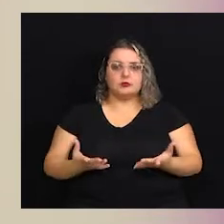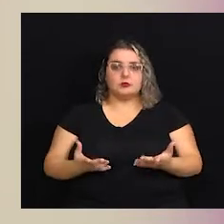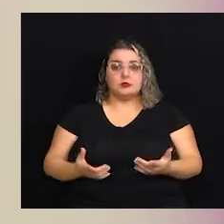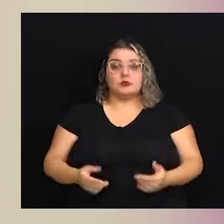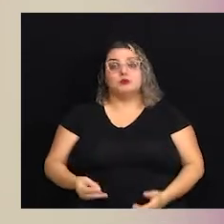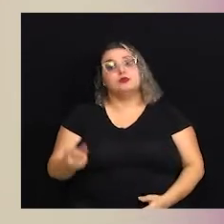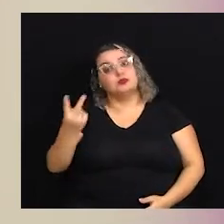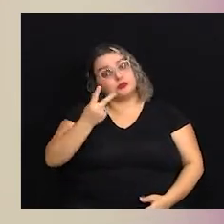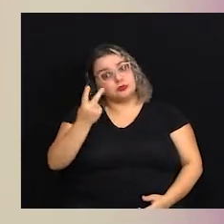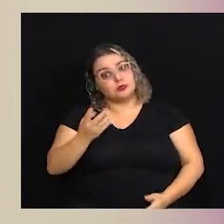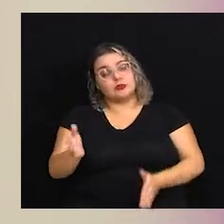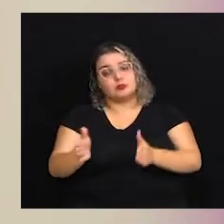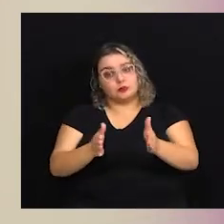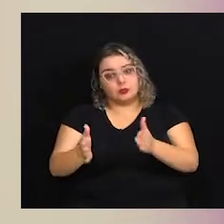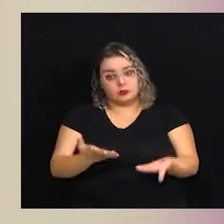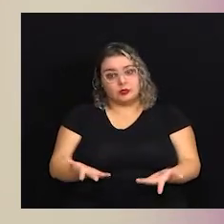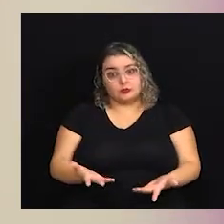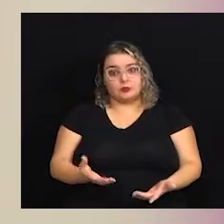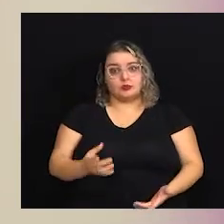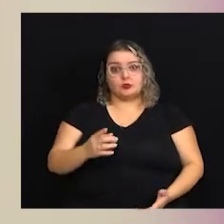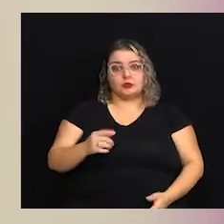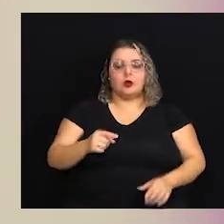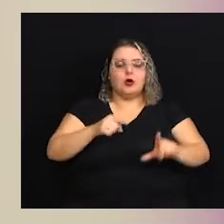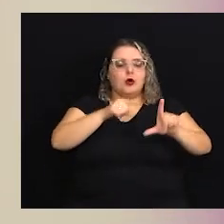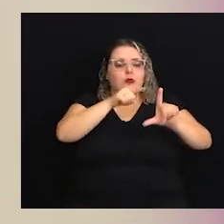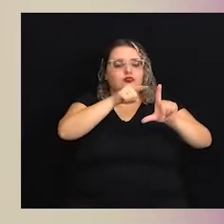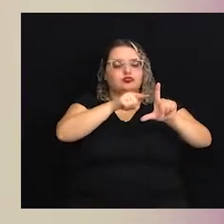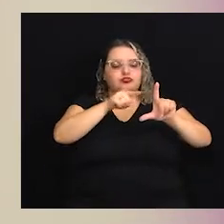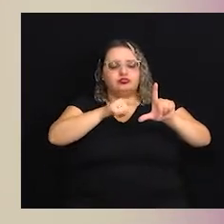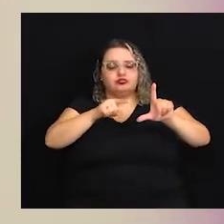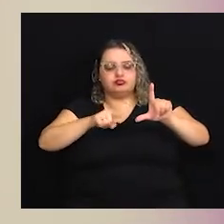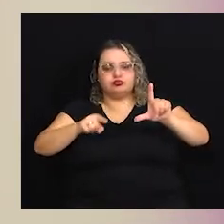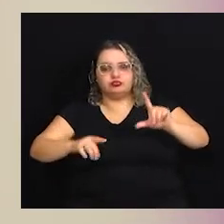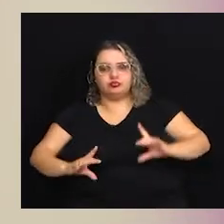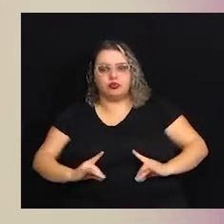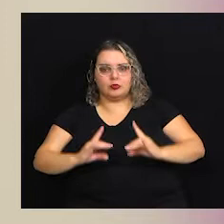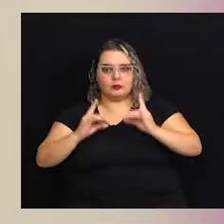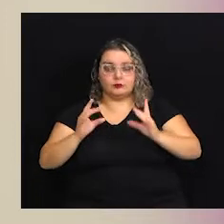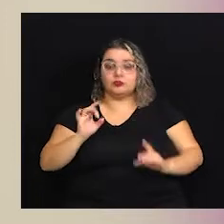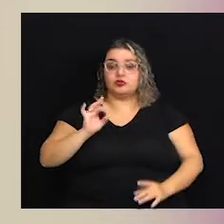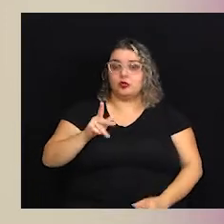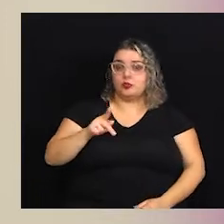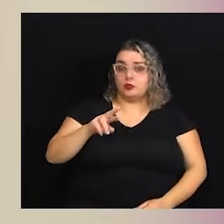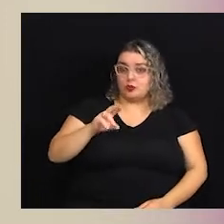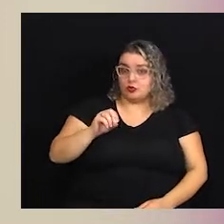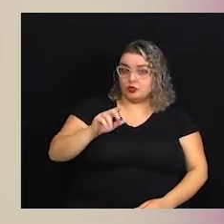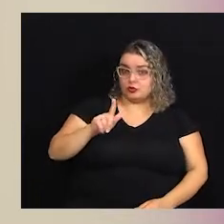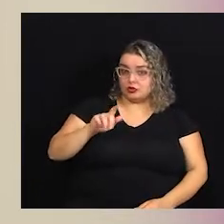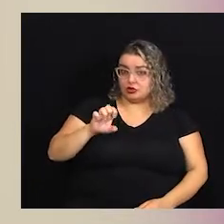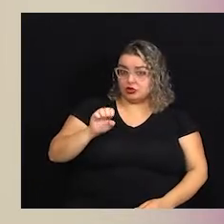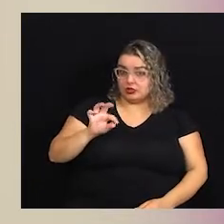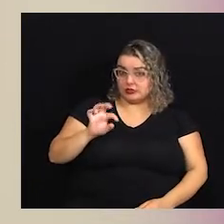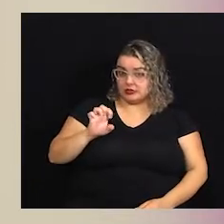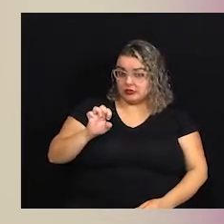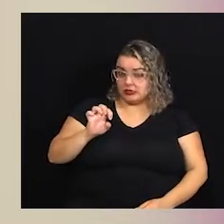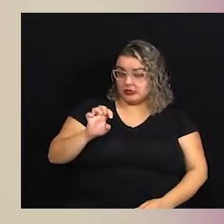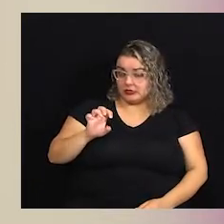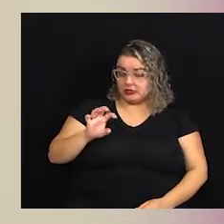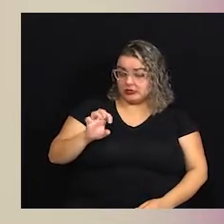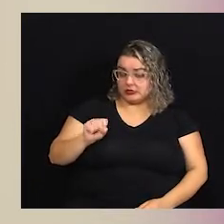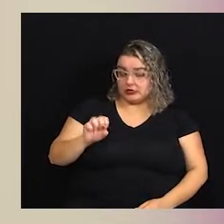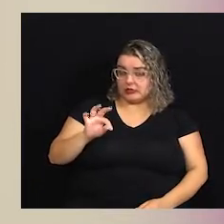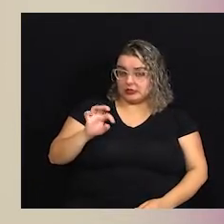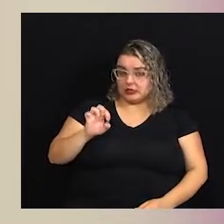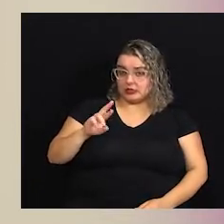todo mundo, porque o declínio hormonal é irreversível. Só a queda da progesterona, que é o primeiro hormônio que cai,